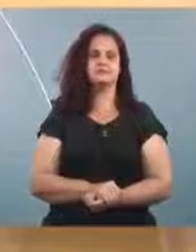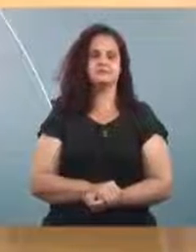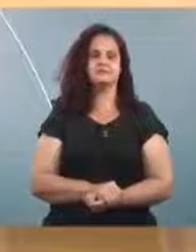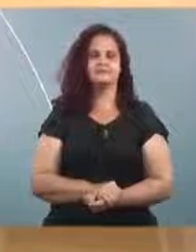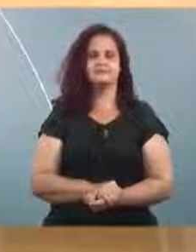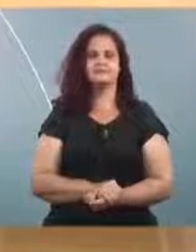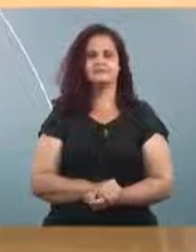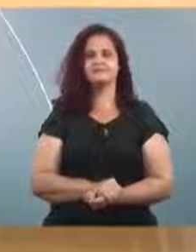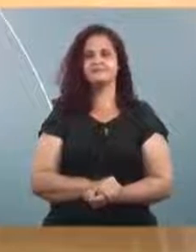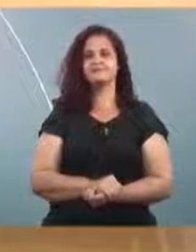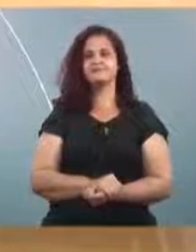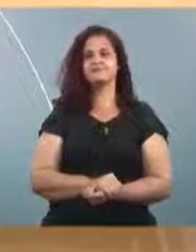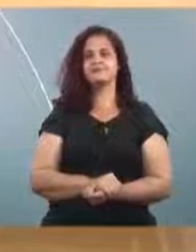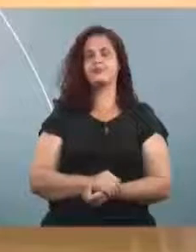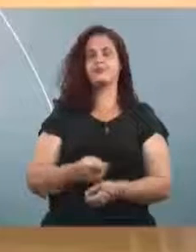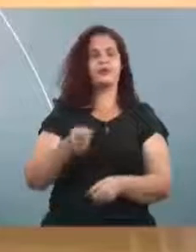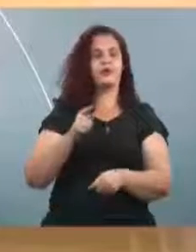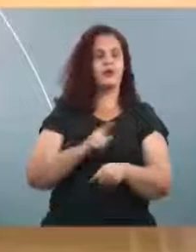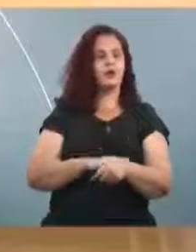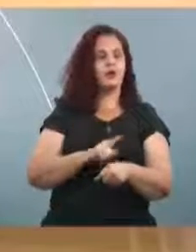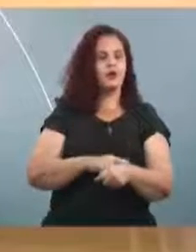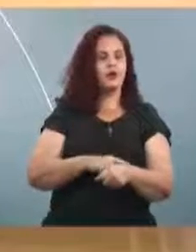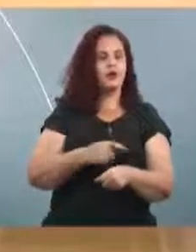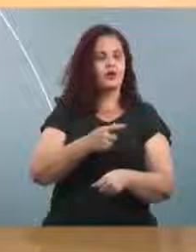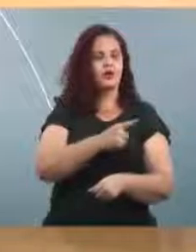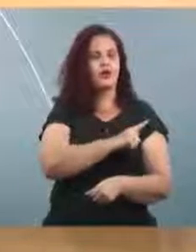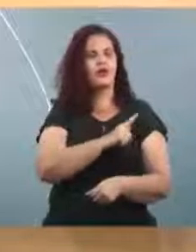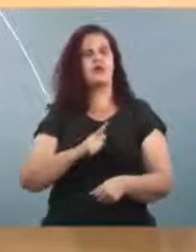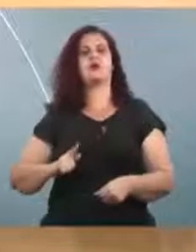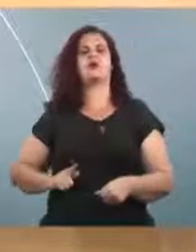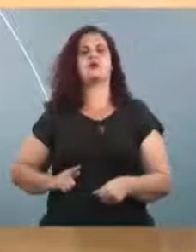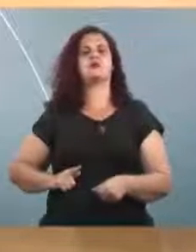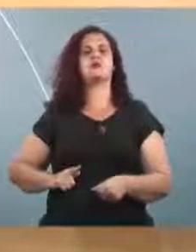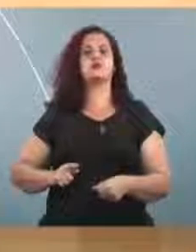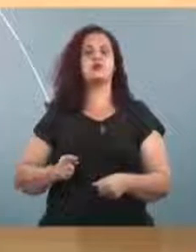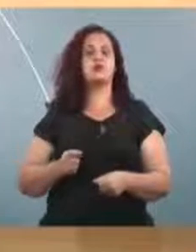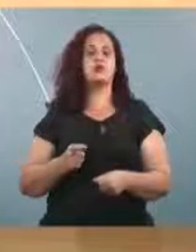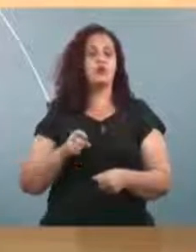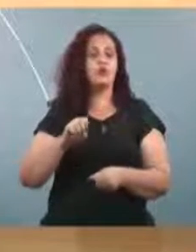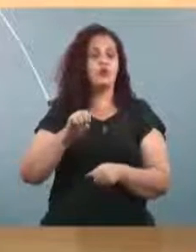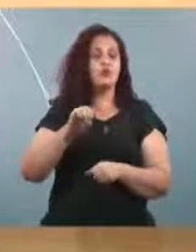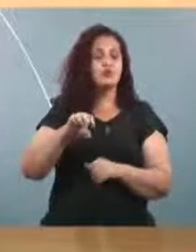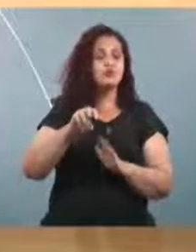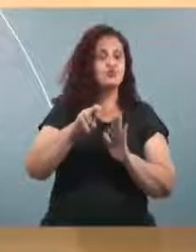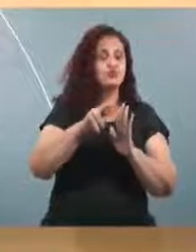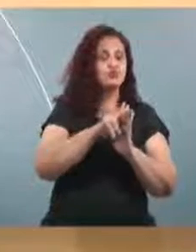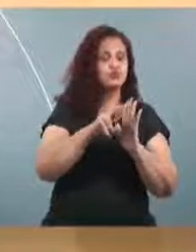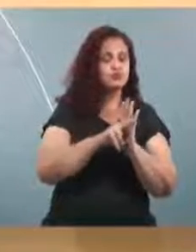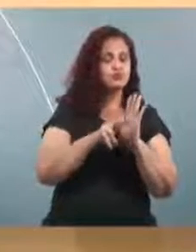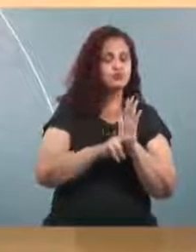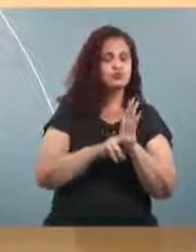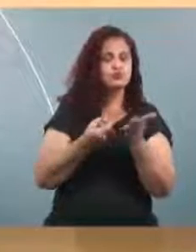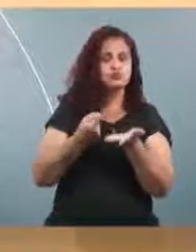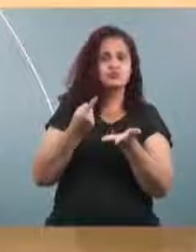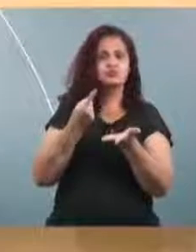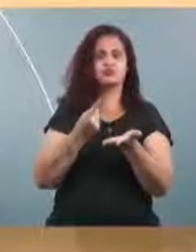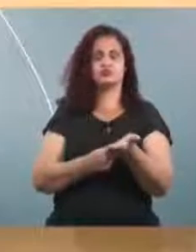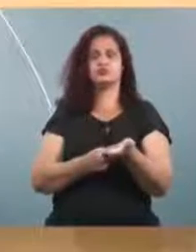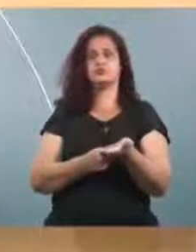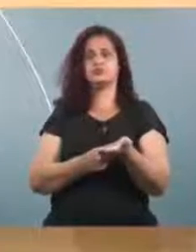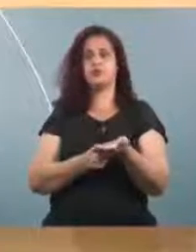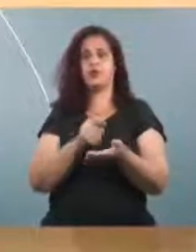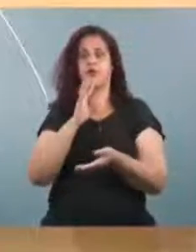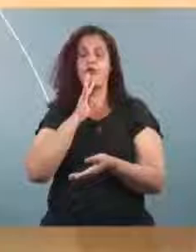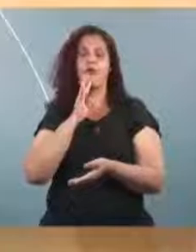naquela ocasião o governo Fátima assumiu o compromisso de Olha só podemos fazer isso mas reconhecemos que a